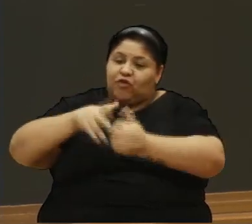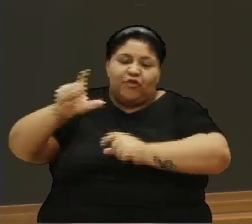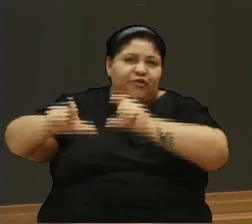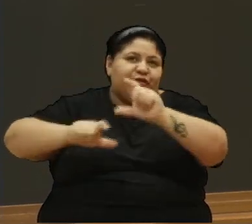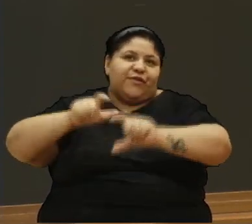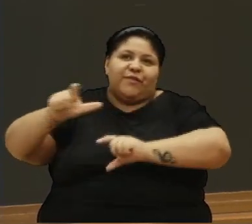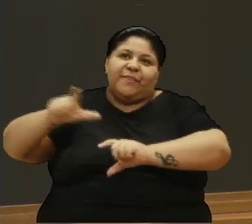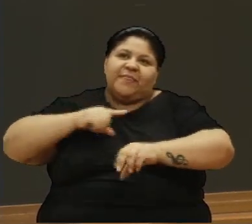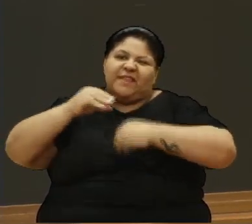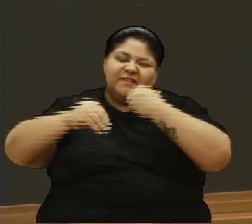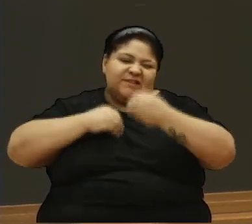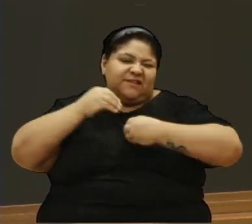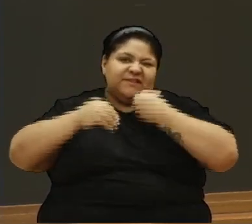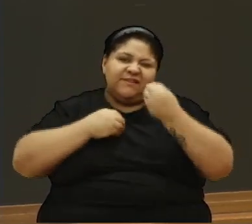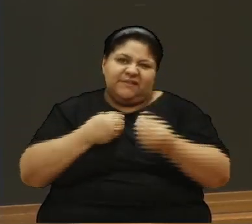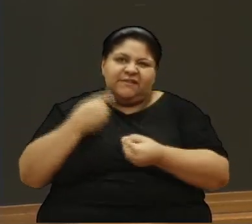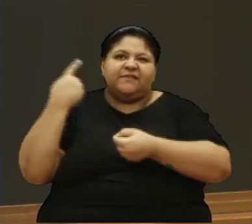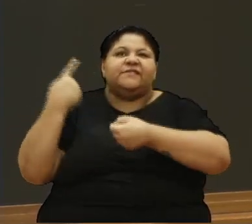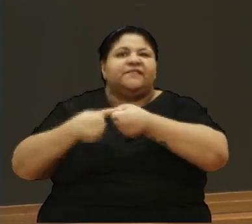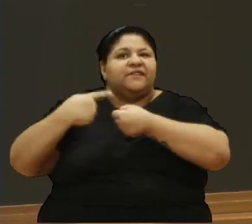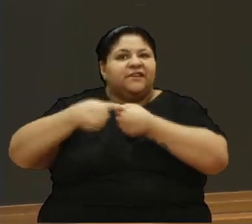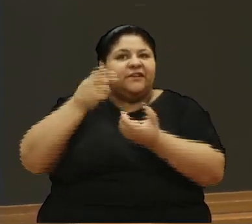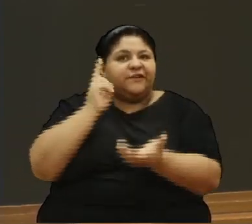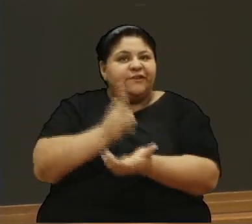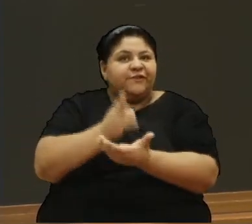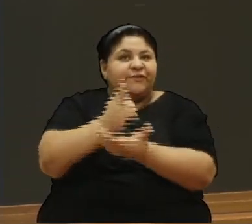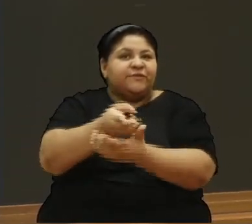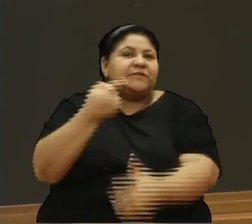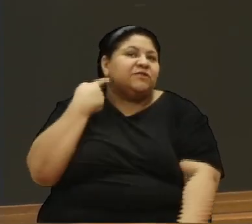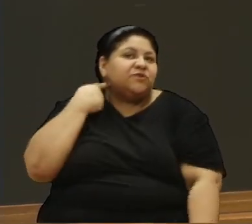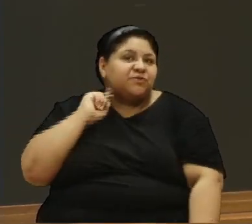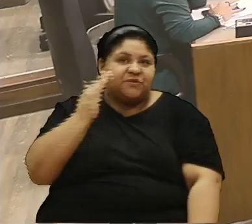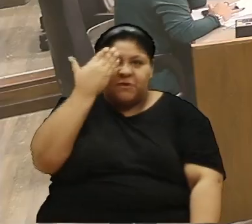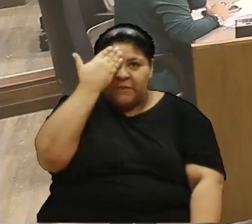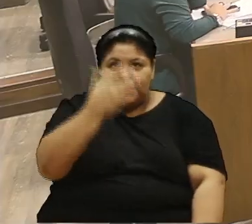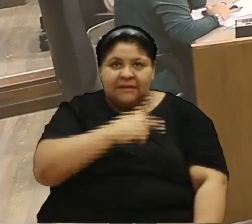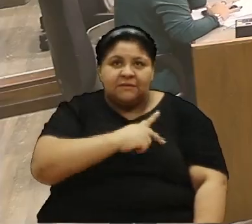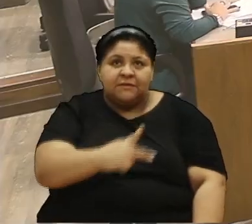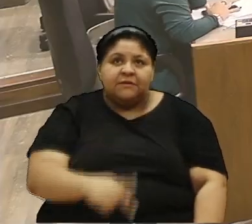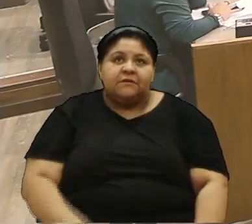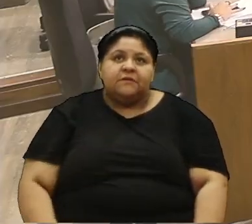têm um sentimento comum, que a cidade continua muito suja. Obrigado, presidente. Obrigado, vereador.